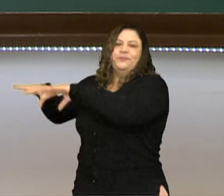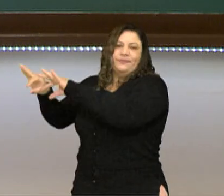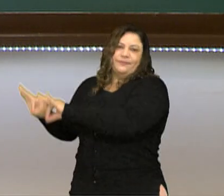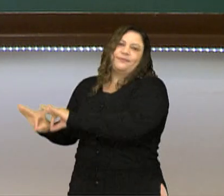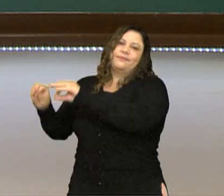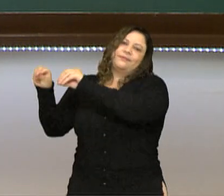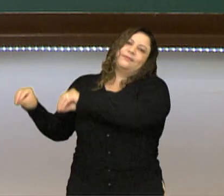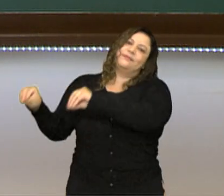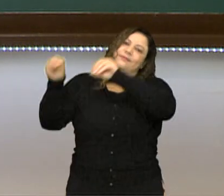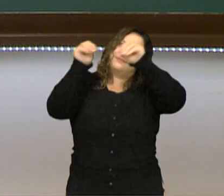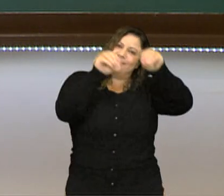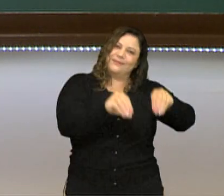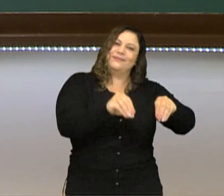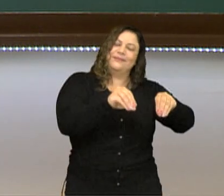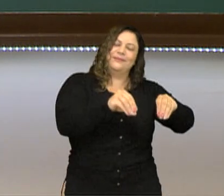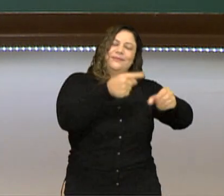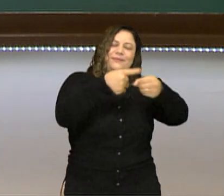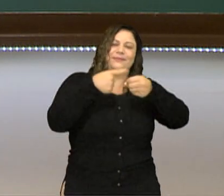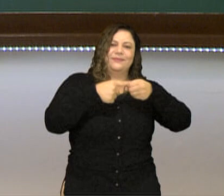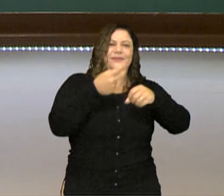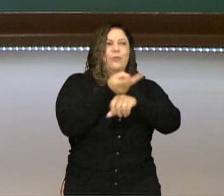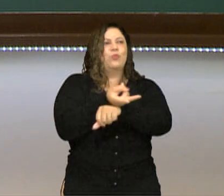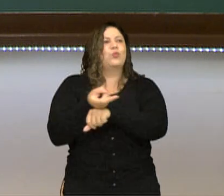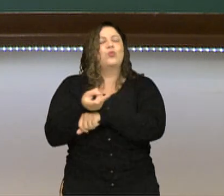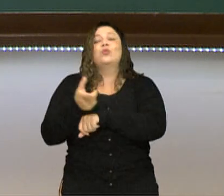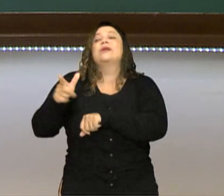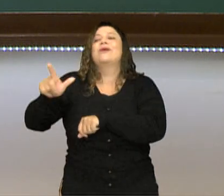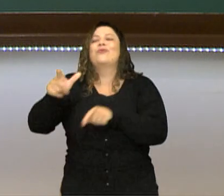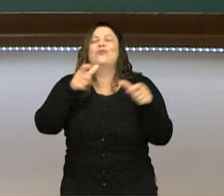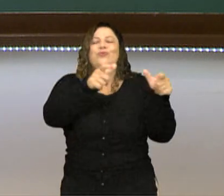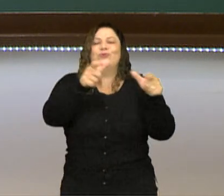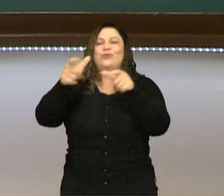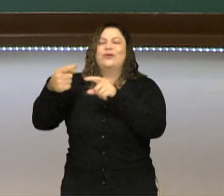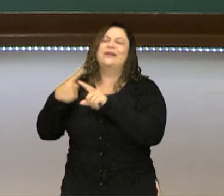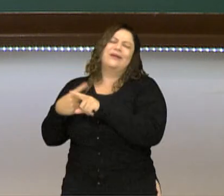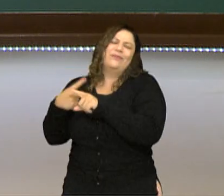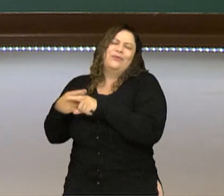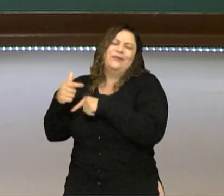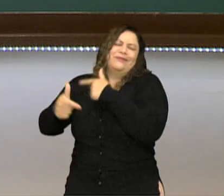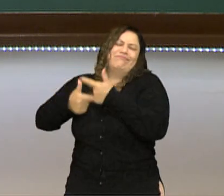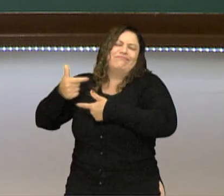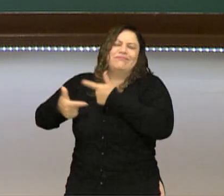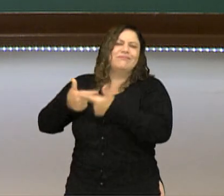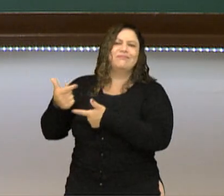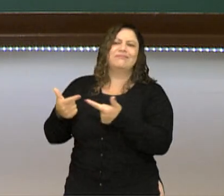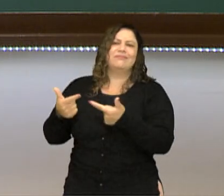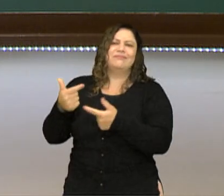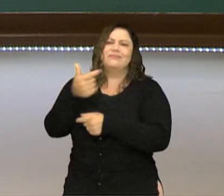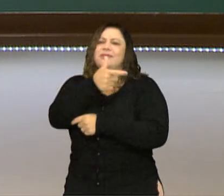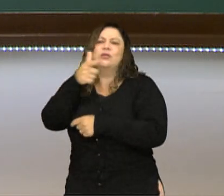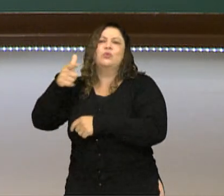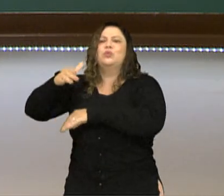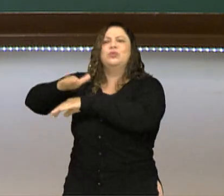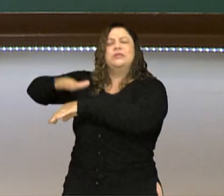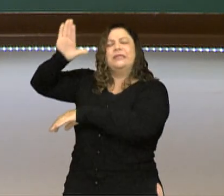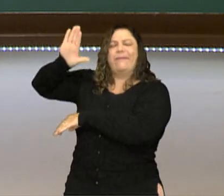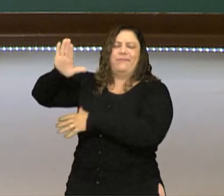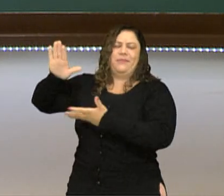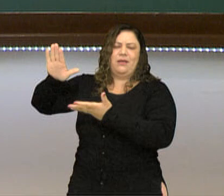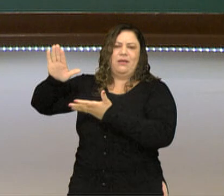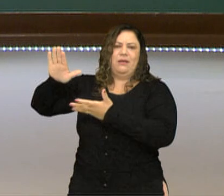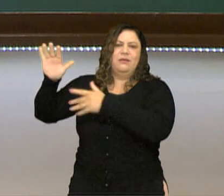de melhores condições de vida em outras partes, porque ali não teriam mais emprego. Esse movimento de sair do campo